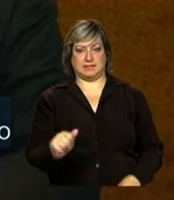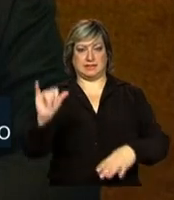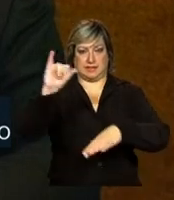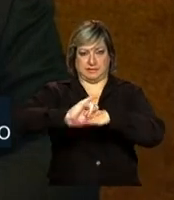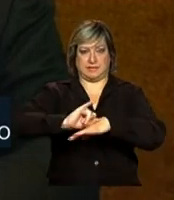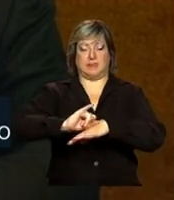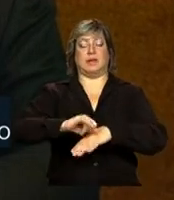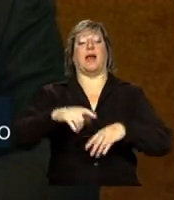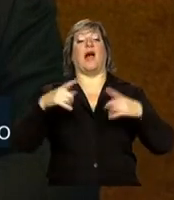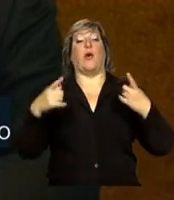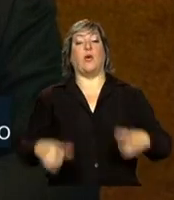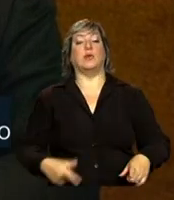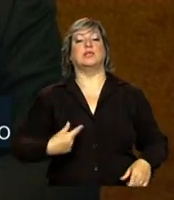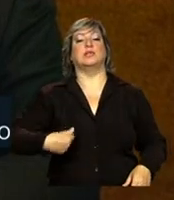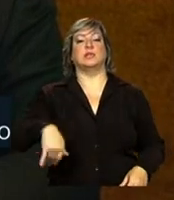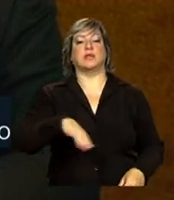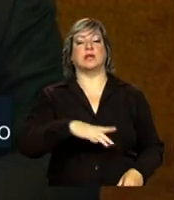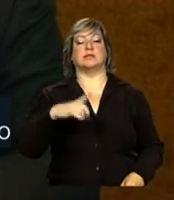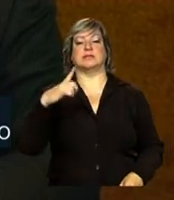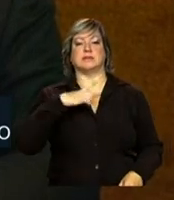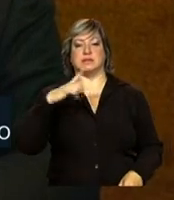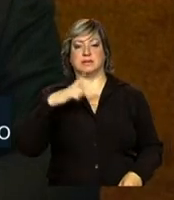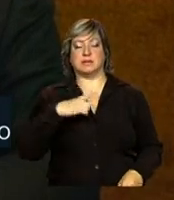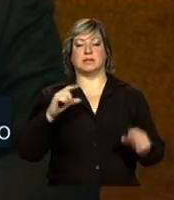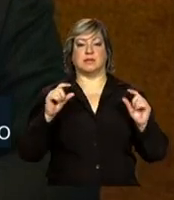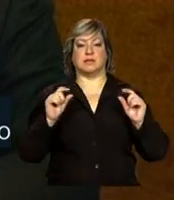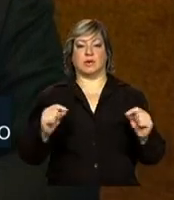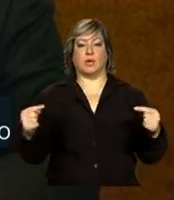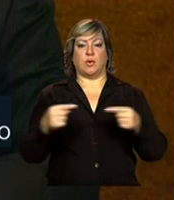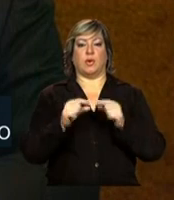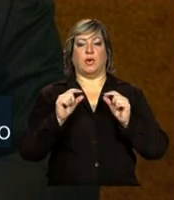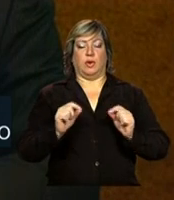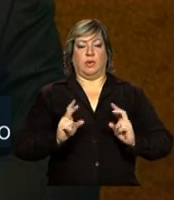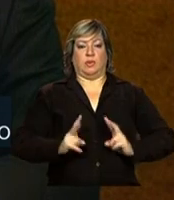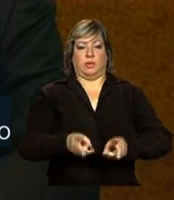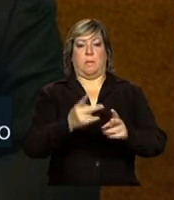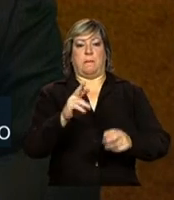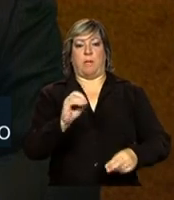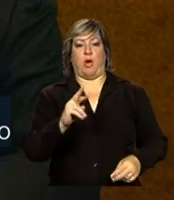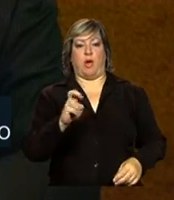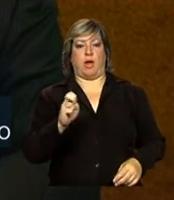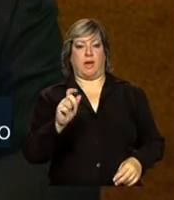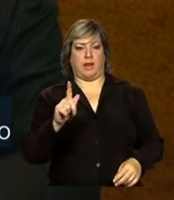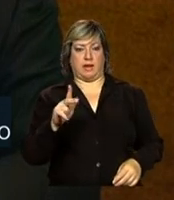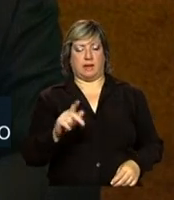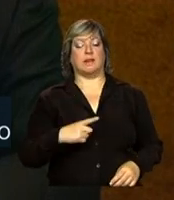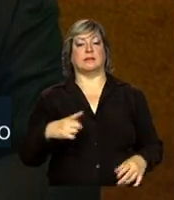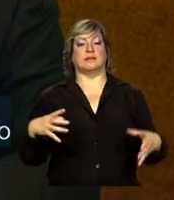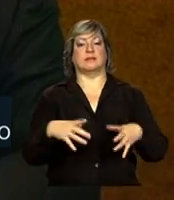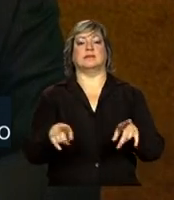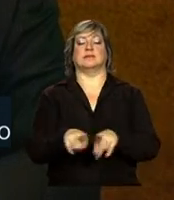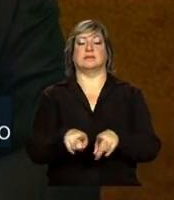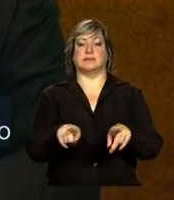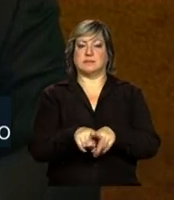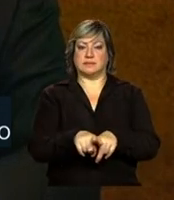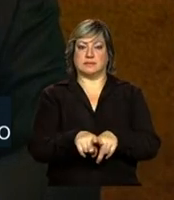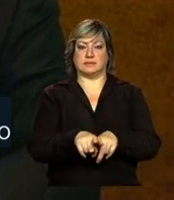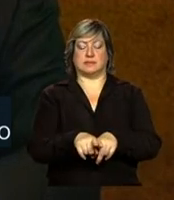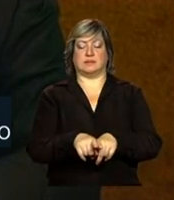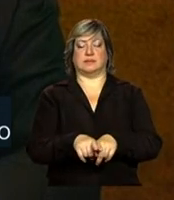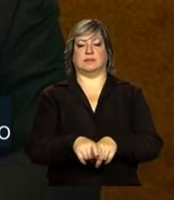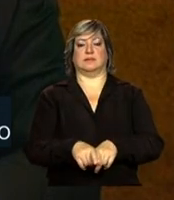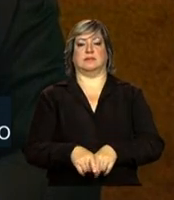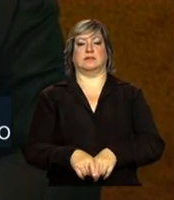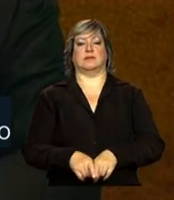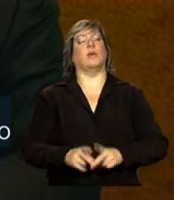onde nós já temos já o a concordância do da continuidade do apoio do proreg e vamos pleitear